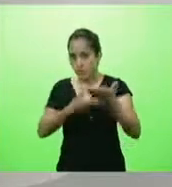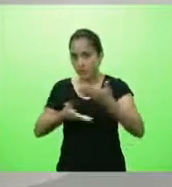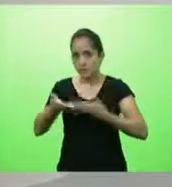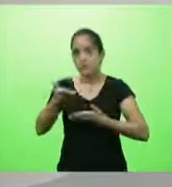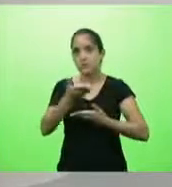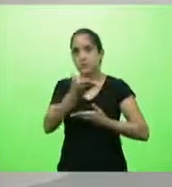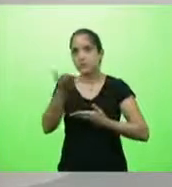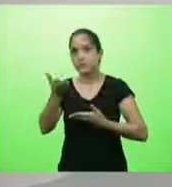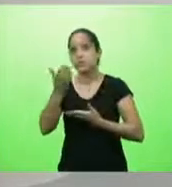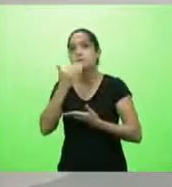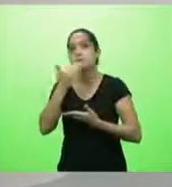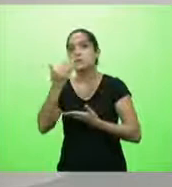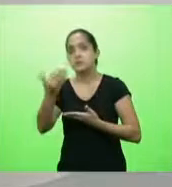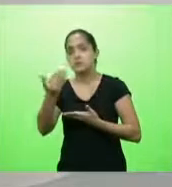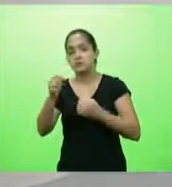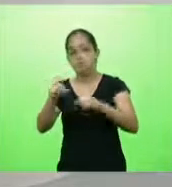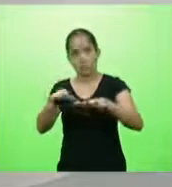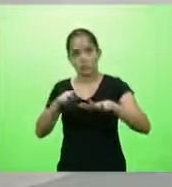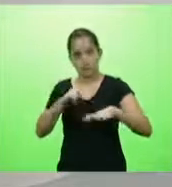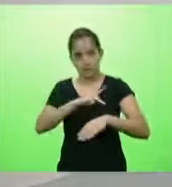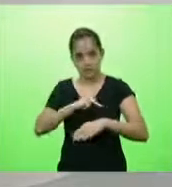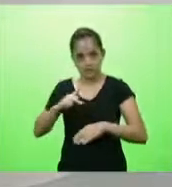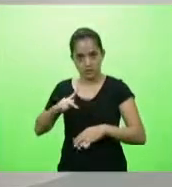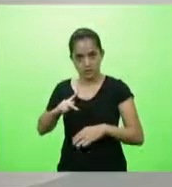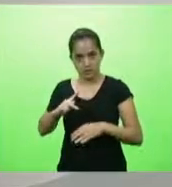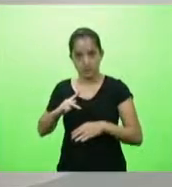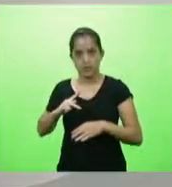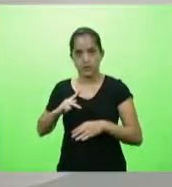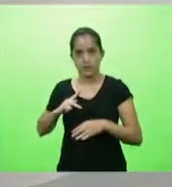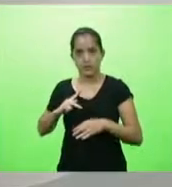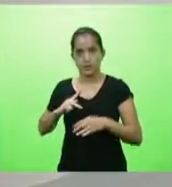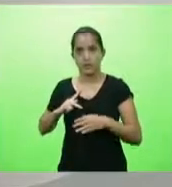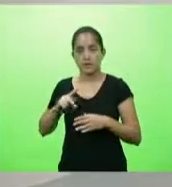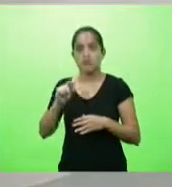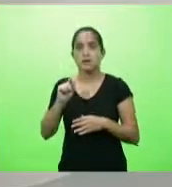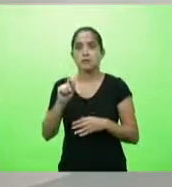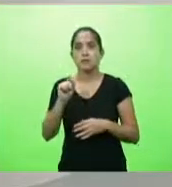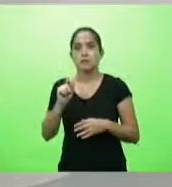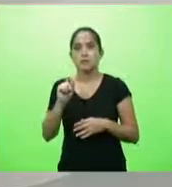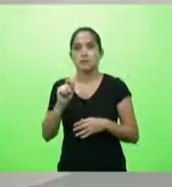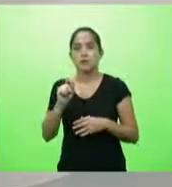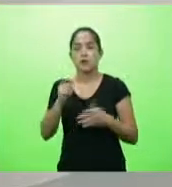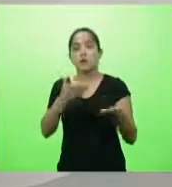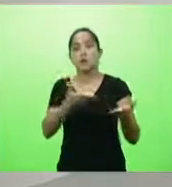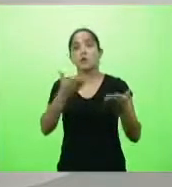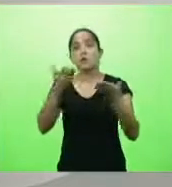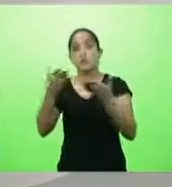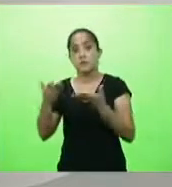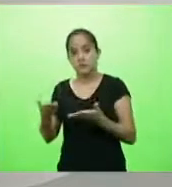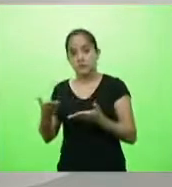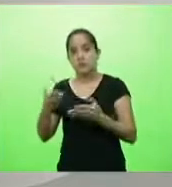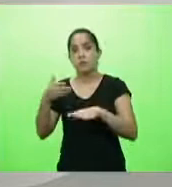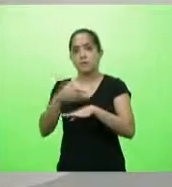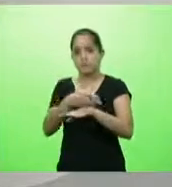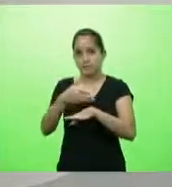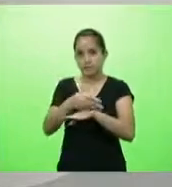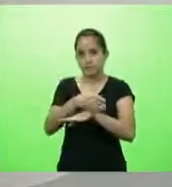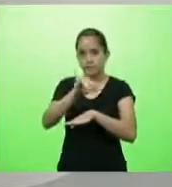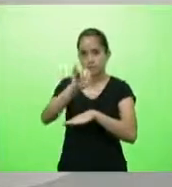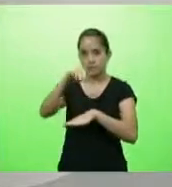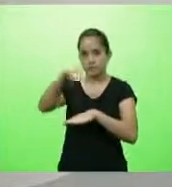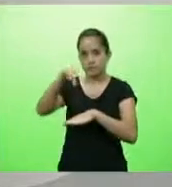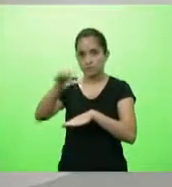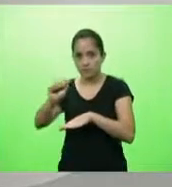fizemos um pedido de audiência pública onde nós convidamos a participação do IMA,